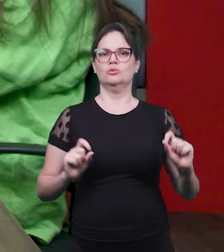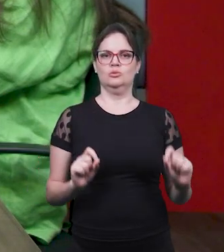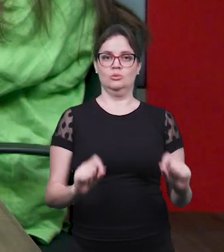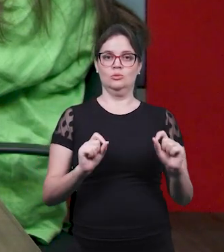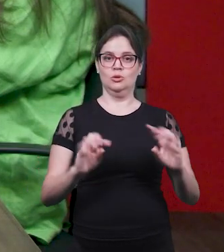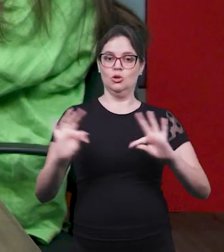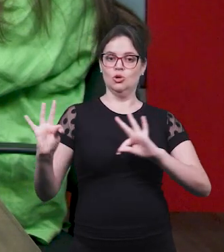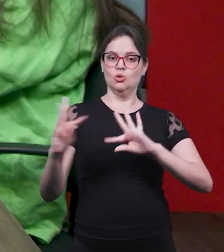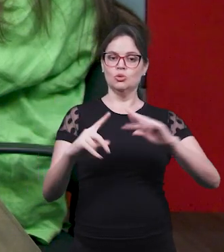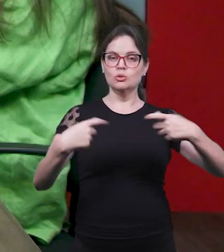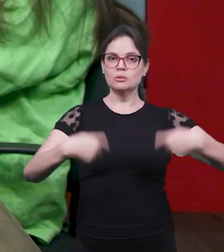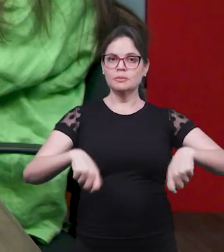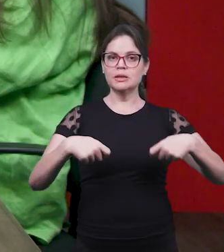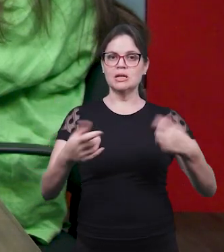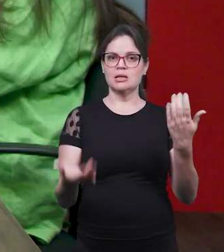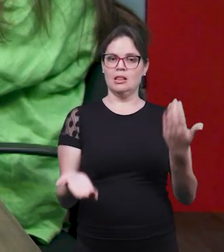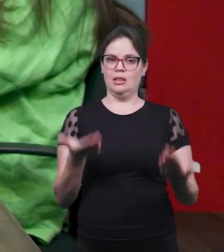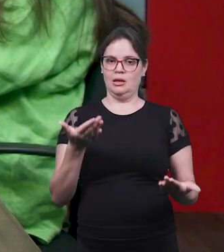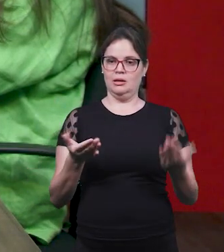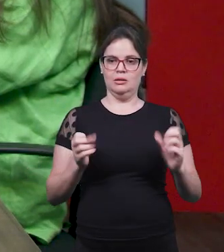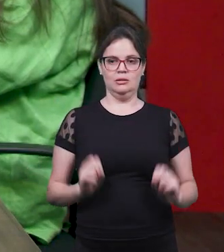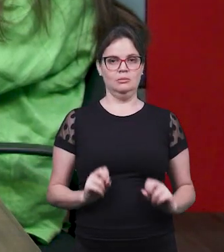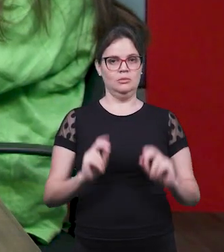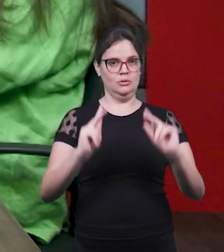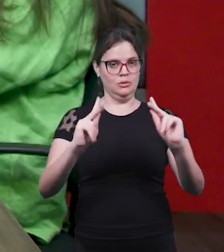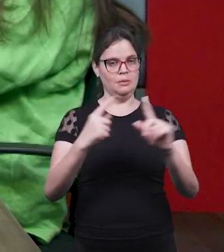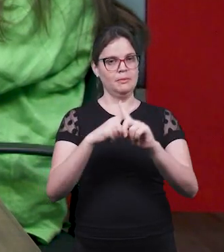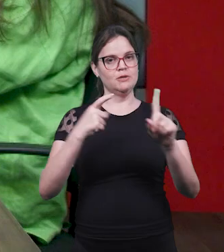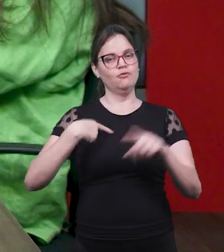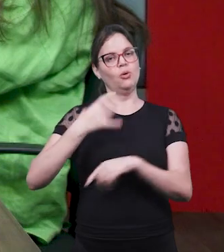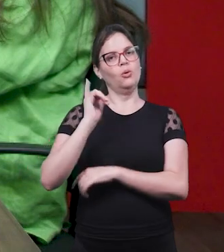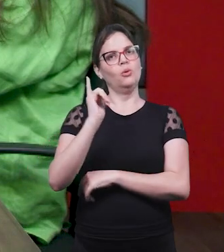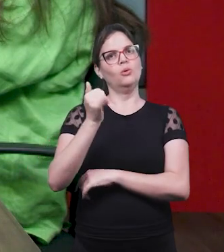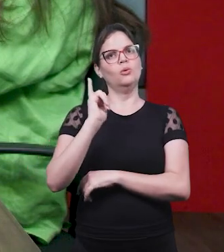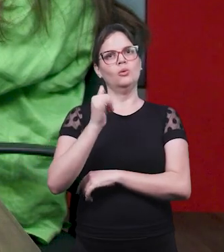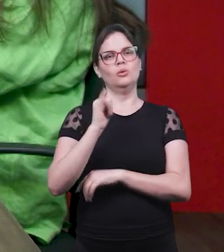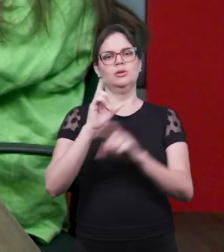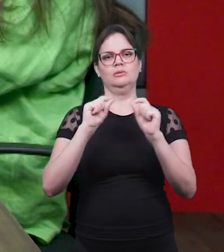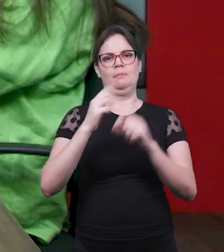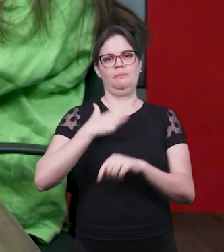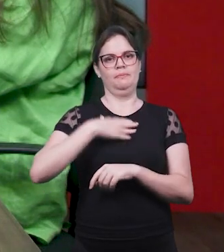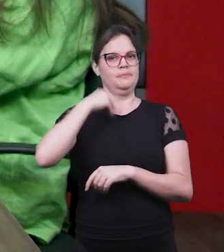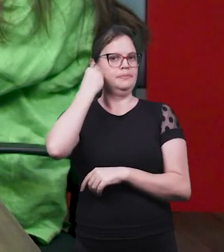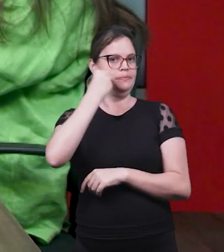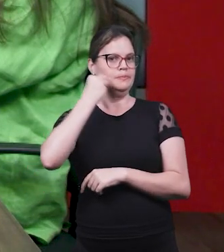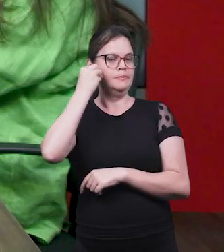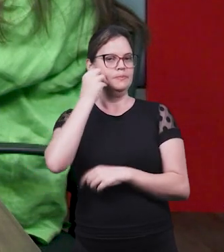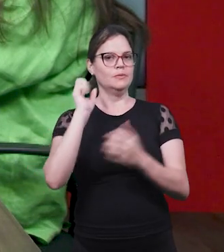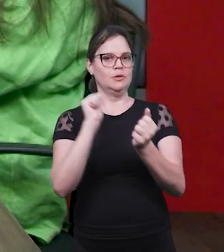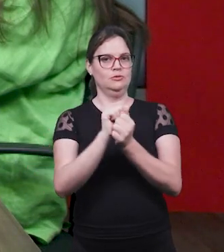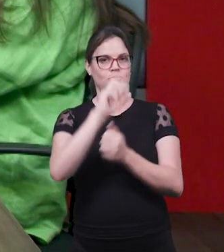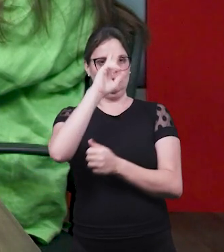de que tudo tem que ser feito com equilíbrio, eu vou contar uma experiência que eu tive,